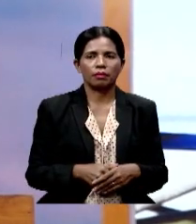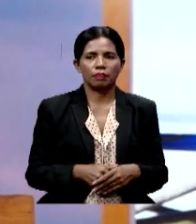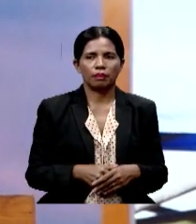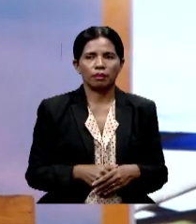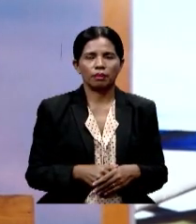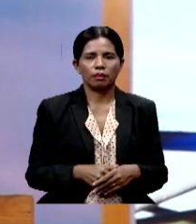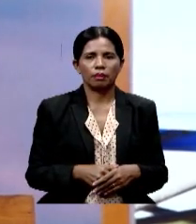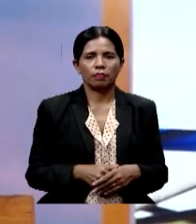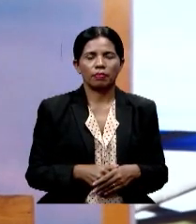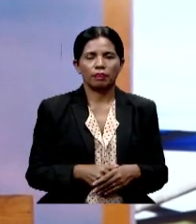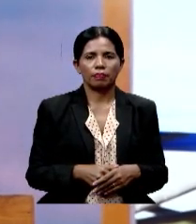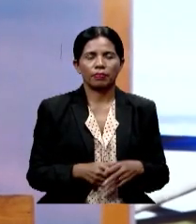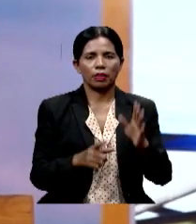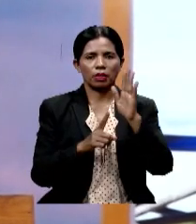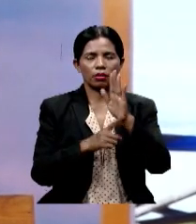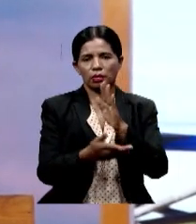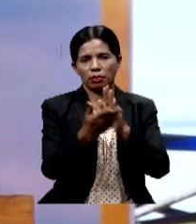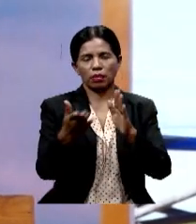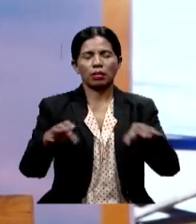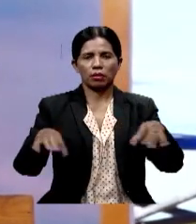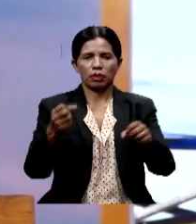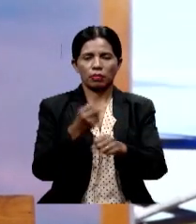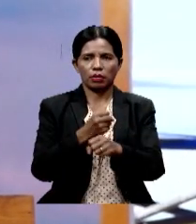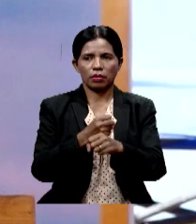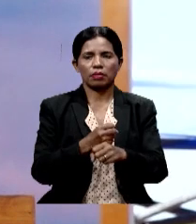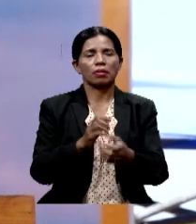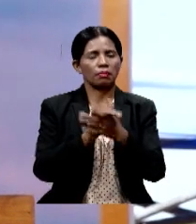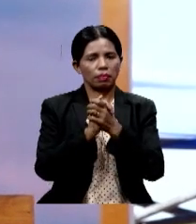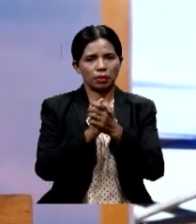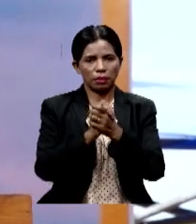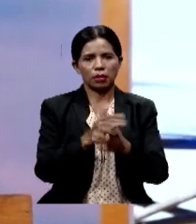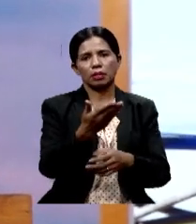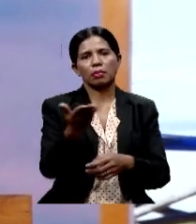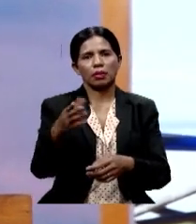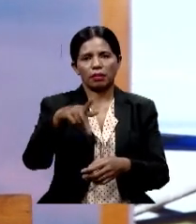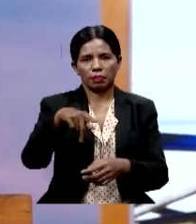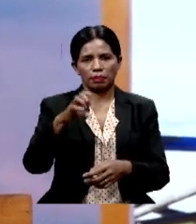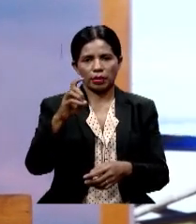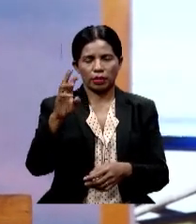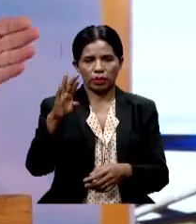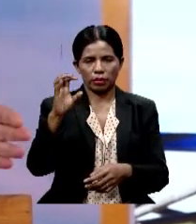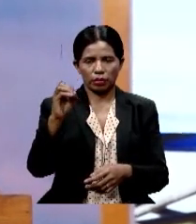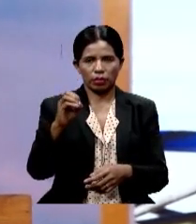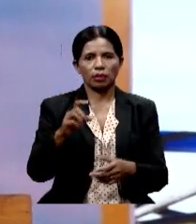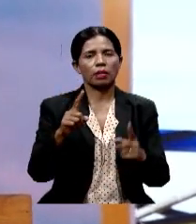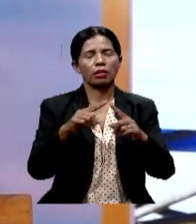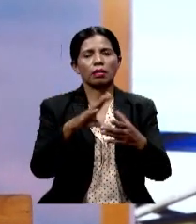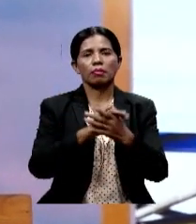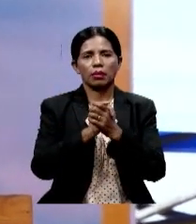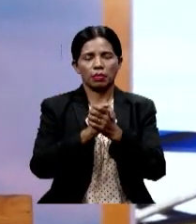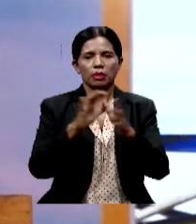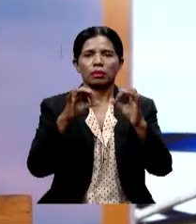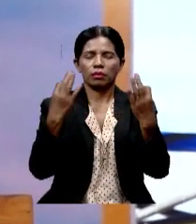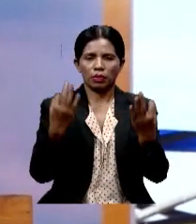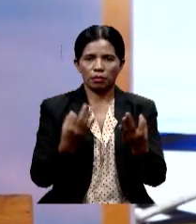means don't dream too much. And so anyway, parabéns a Pedro, e parabéns a família, a